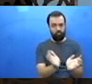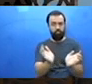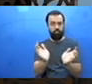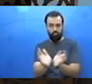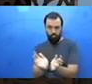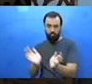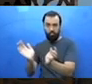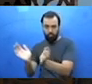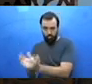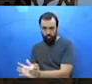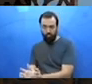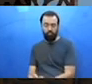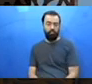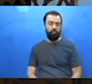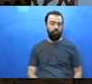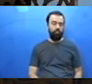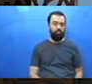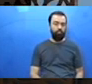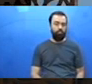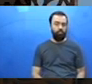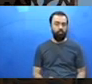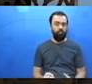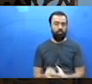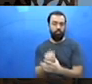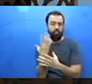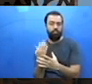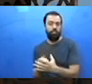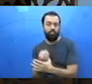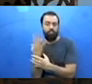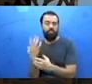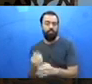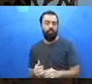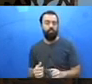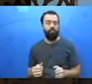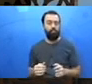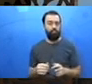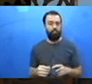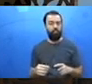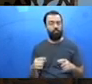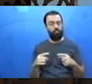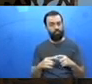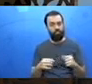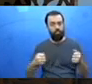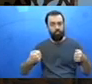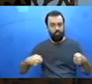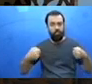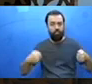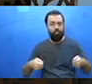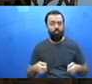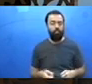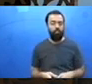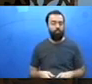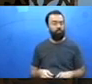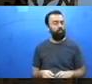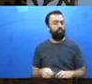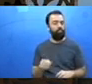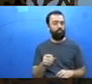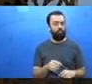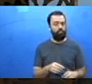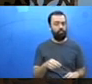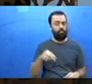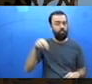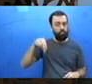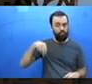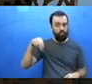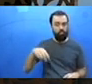na matemática, que eles foram surgindo de acordo com a necessidade, né? Os naturais a gente já conhece desde pequeno, né,